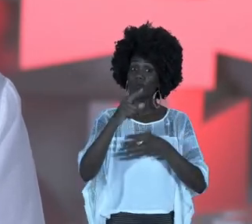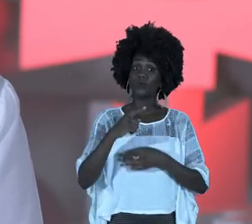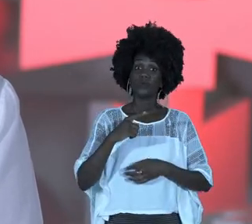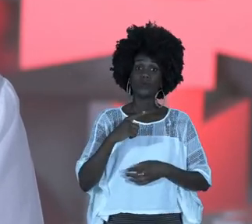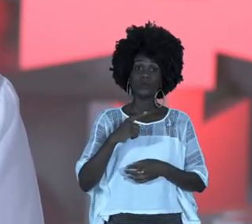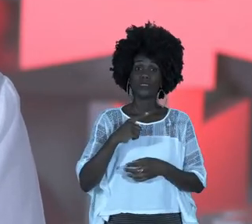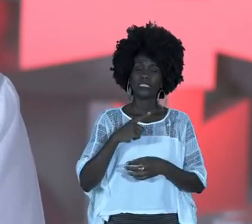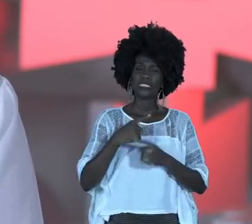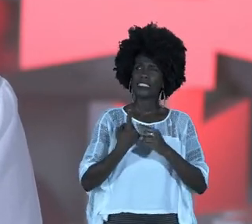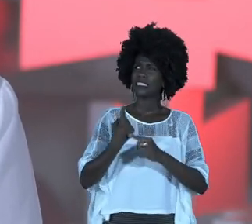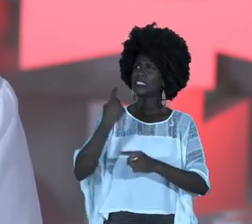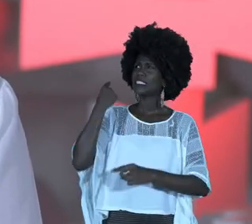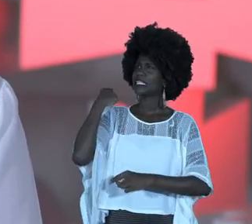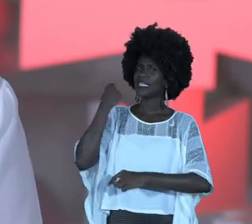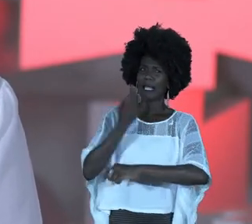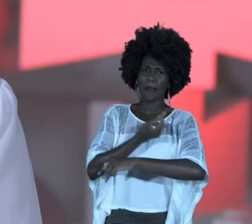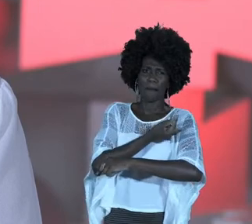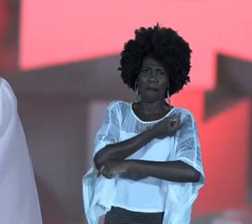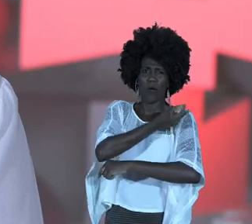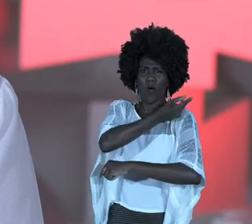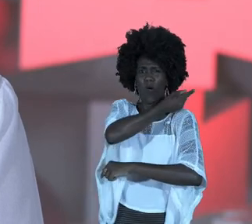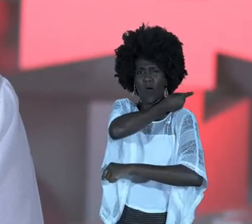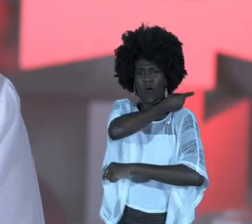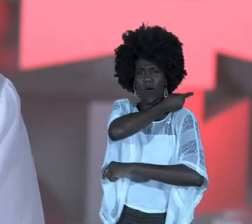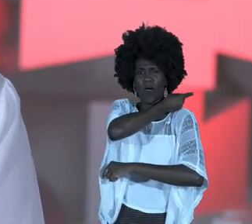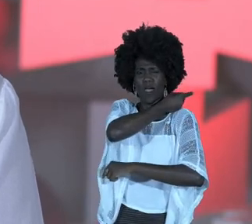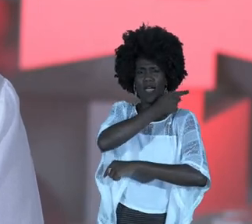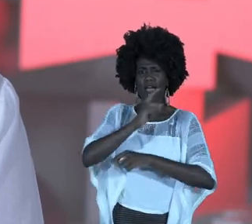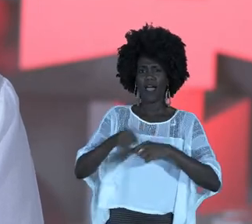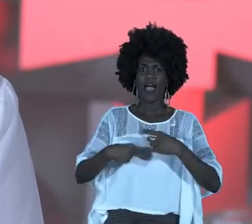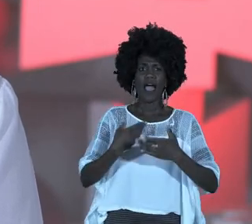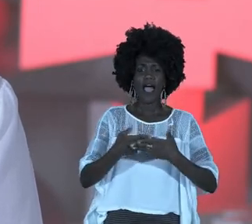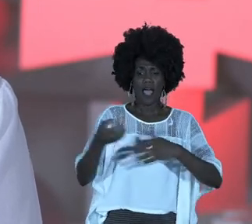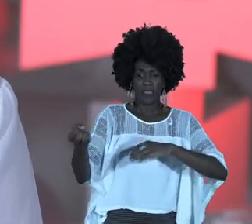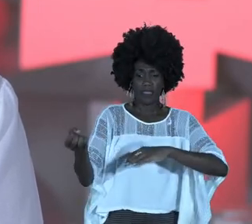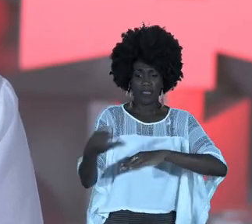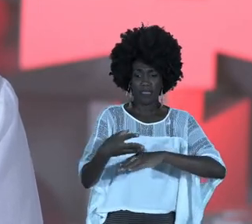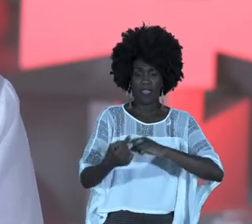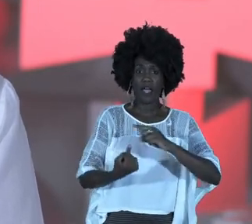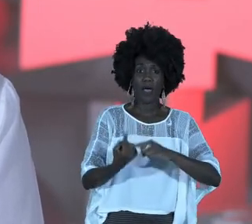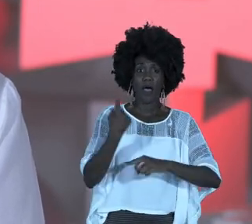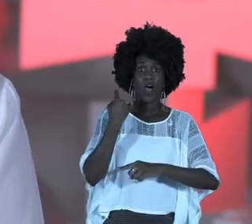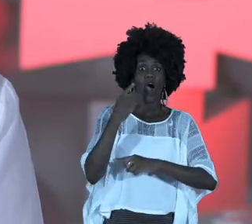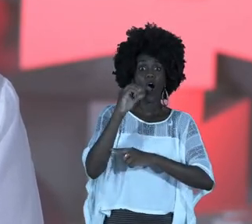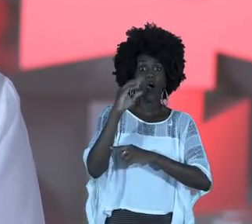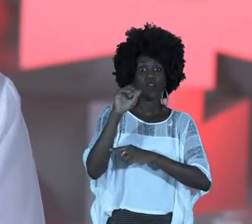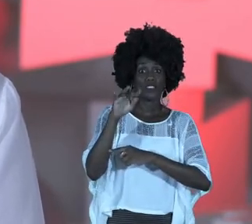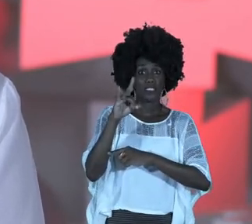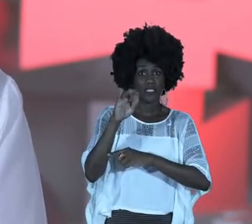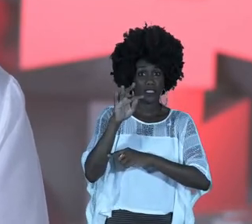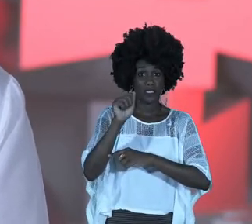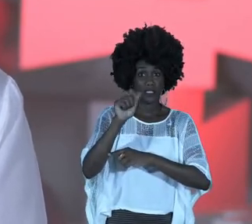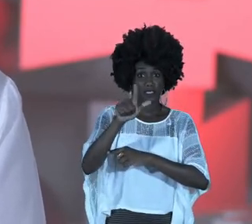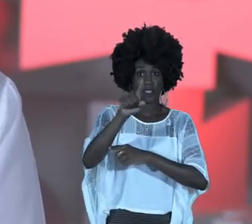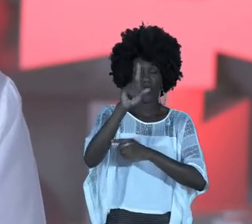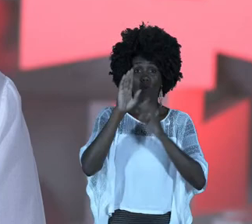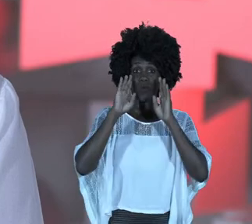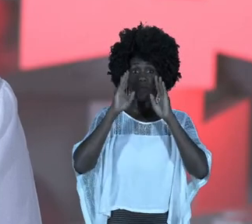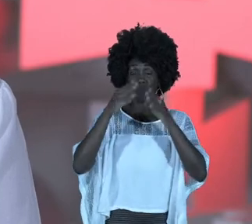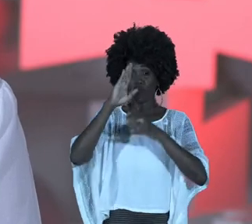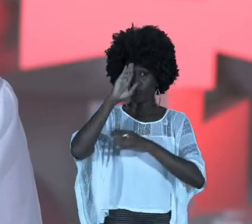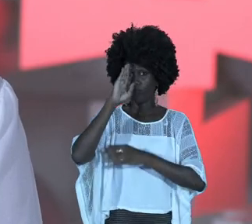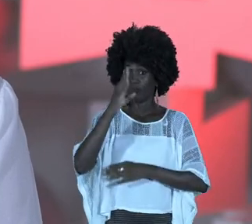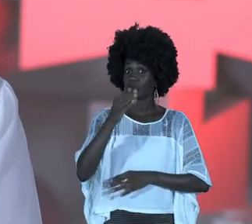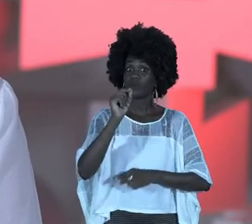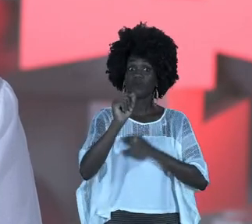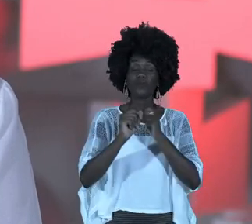que vem desde a pré-história até a arte contemporânea, da arte ocidental, e o nosso foco principal